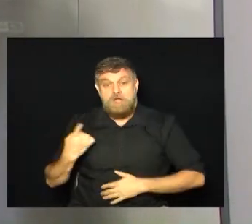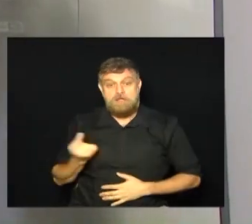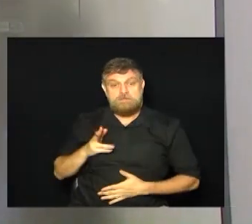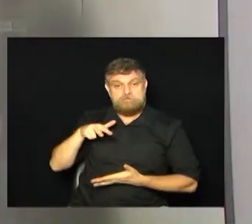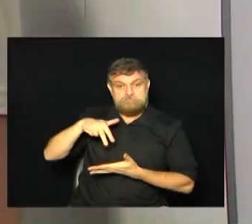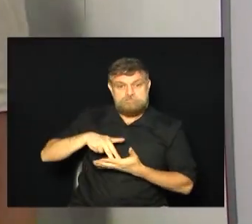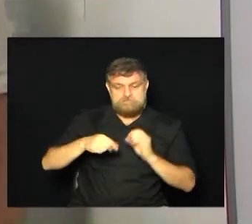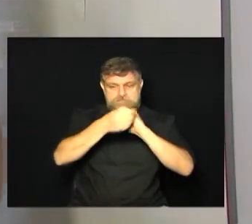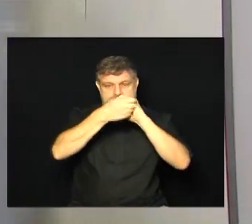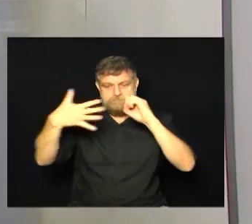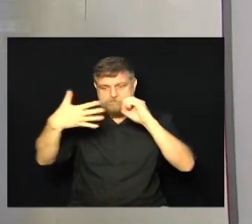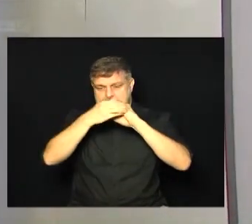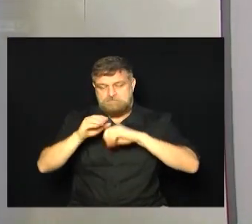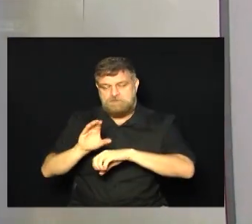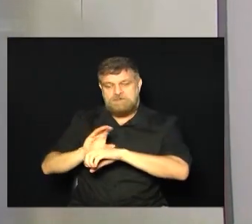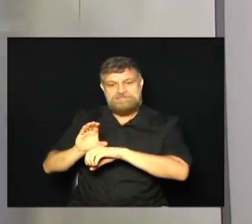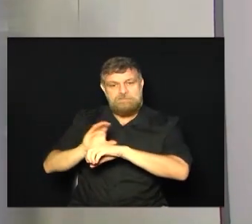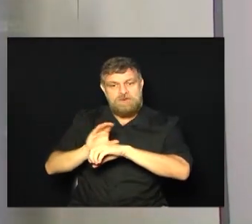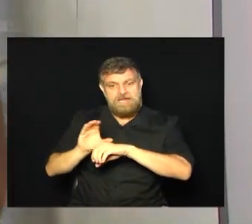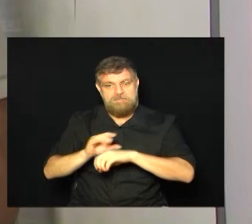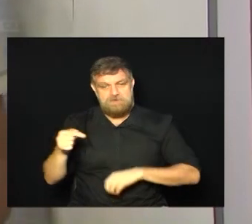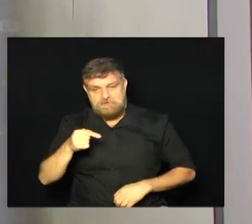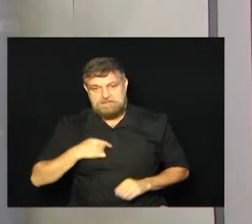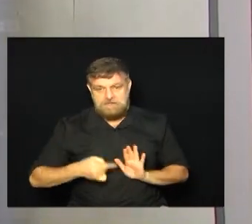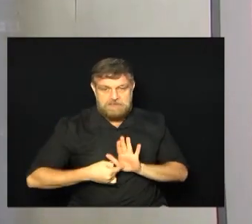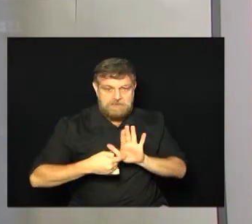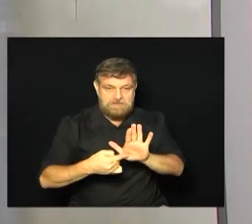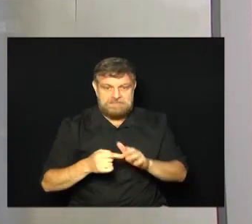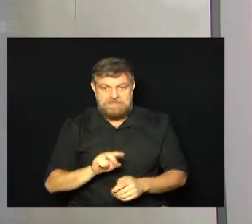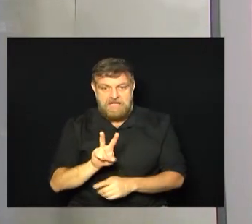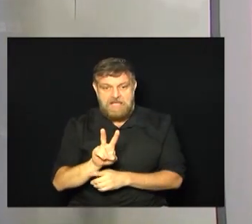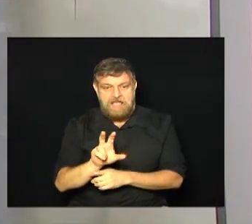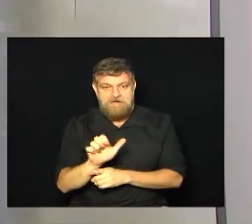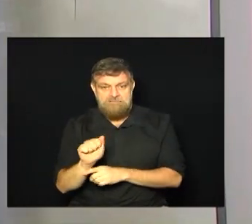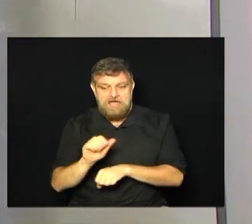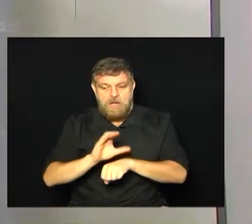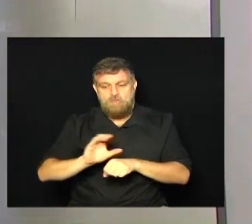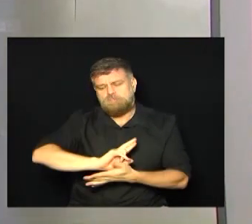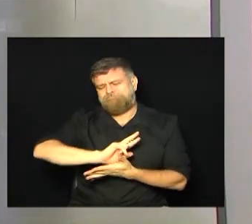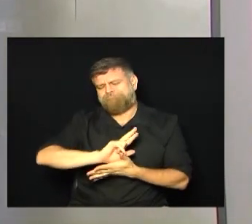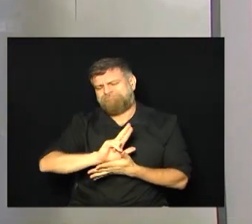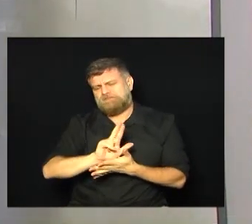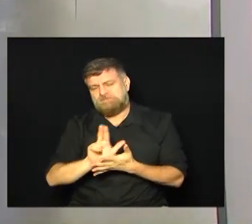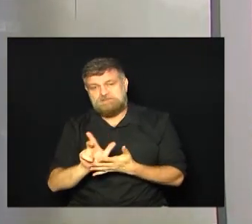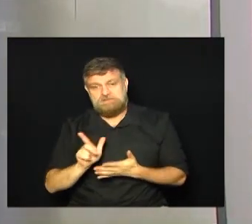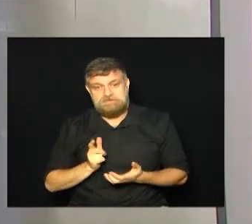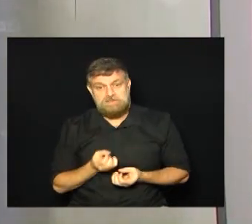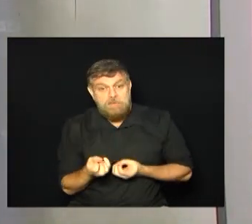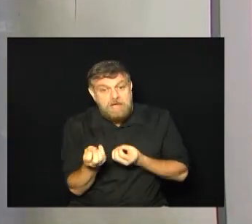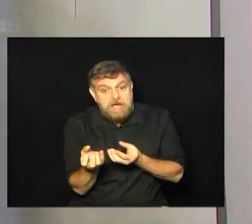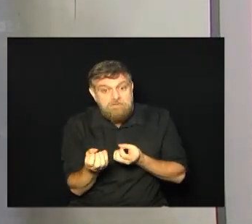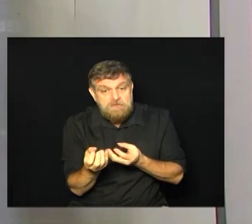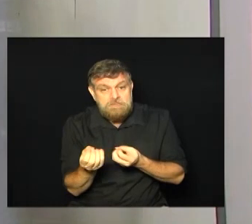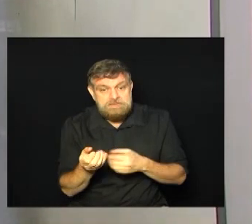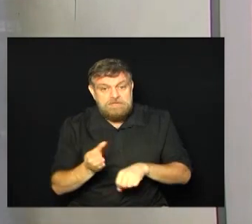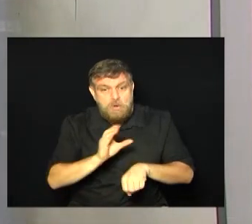no Ceprocamp, que está, como você disse, oferecendo vagas para diversos cursos. Tem uma informação, olha só,